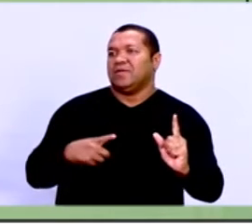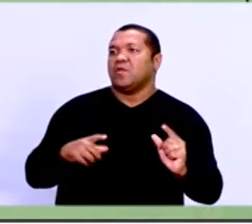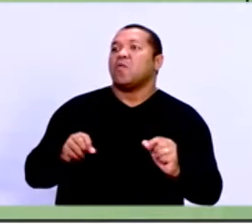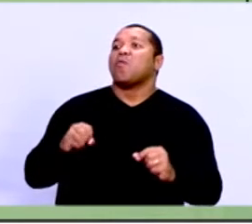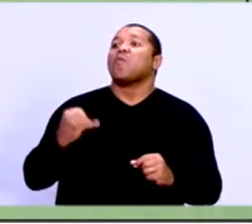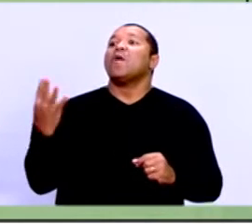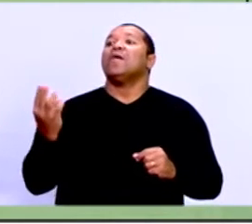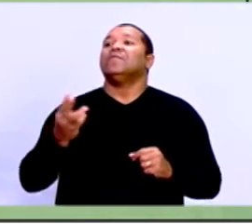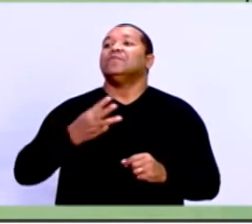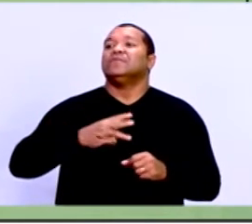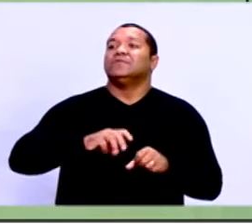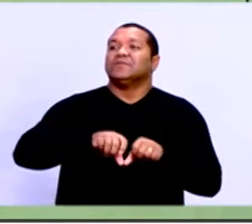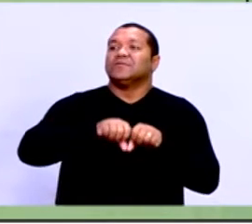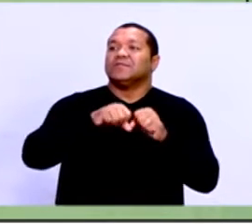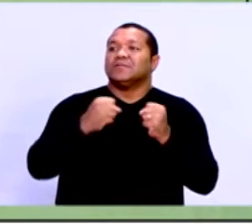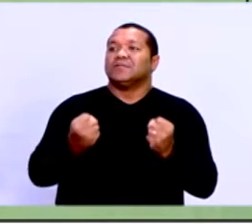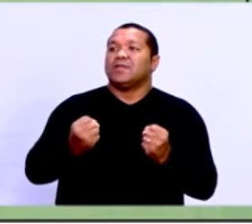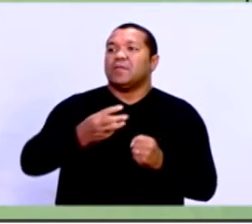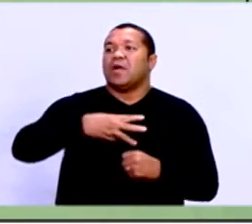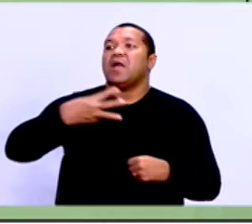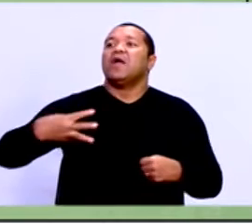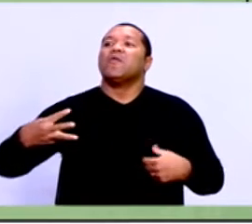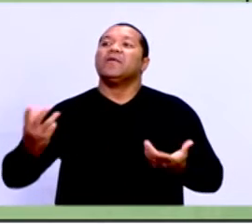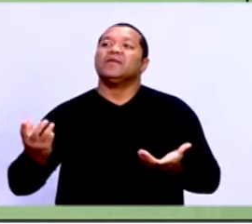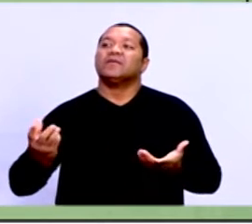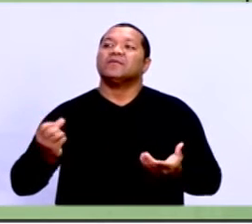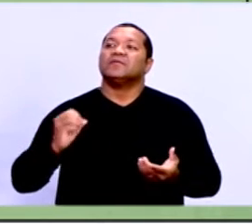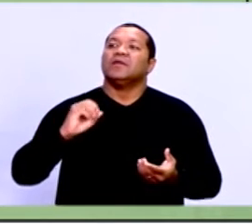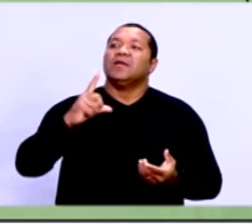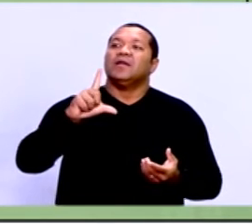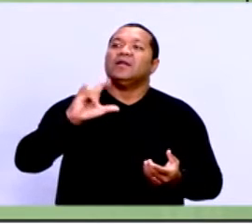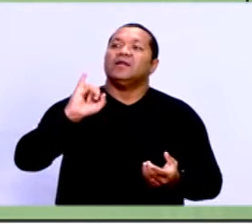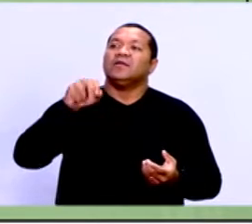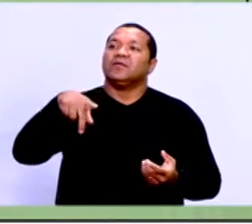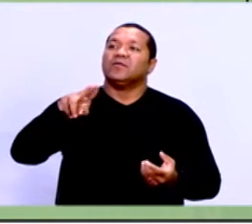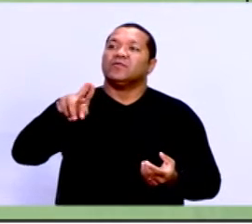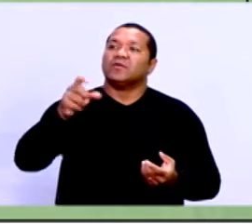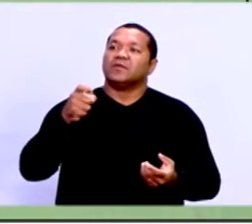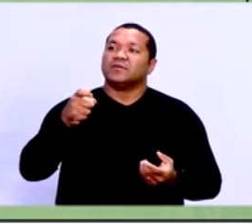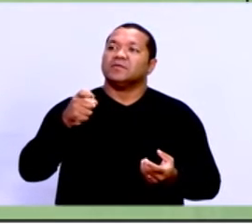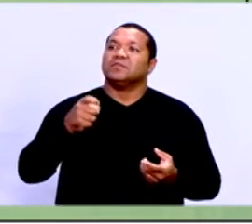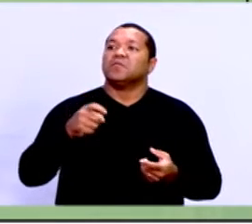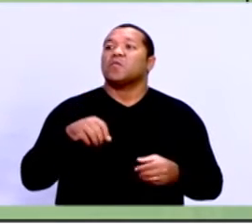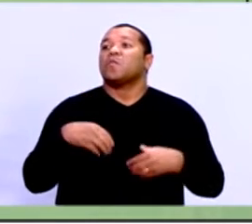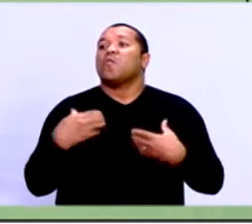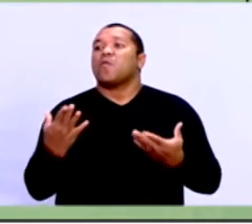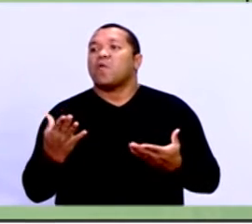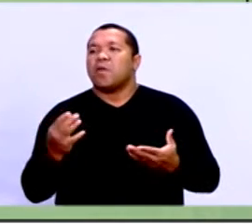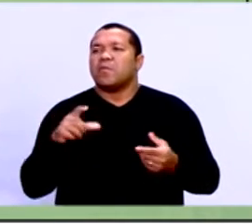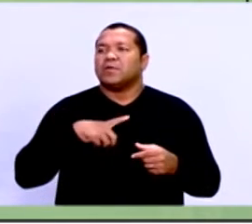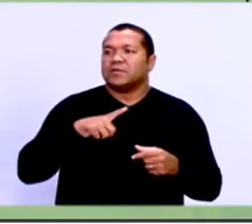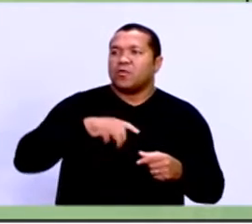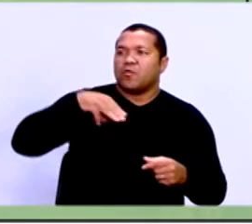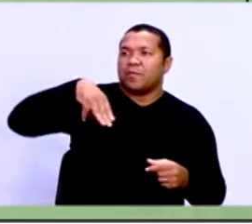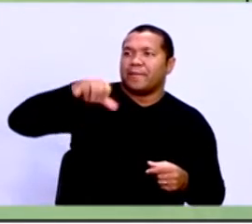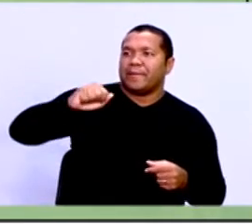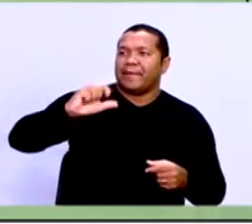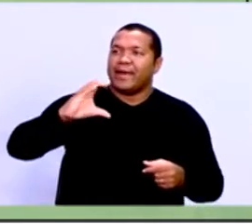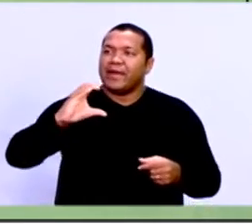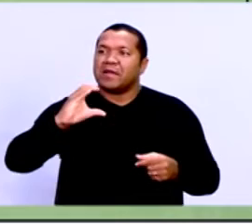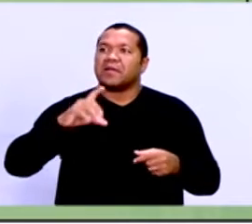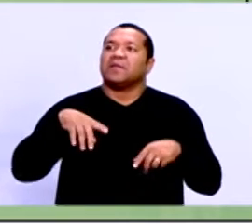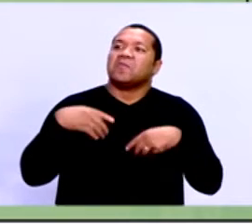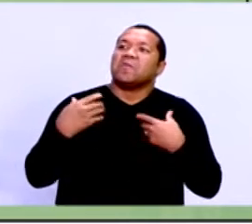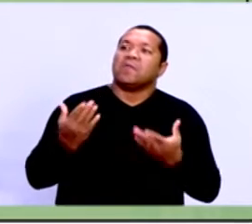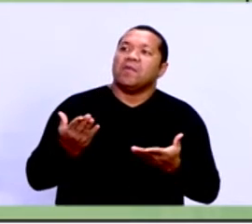utilizado é o windows linux posso usar um macintosh eles eu vou poder